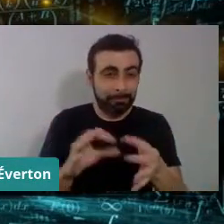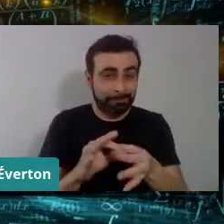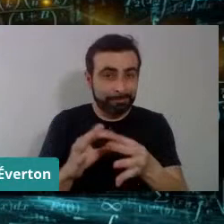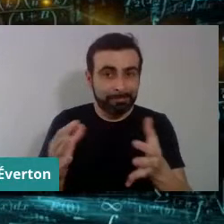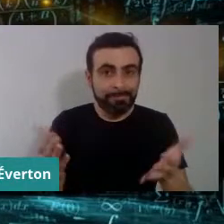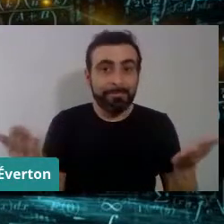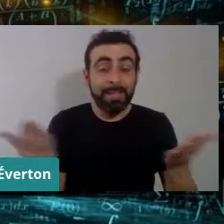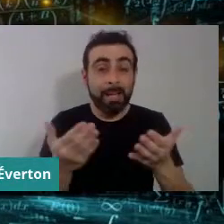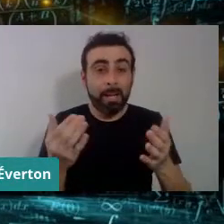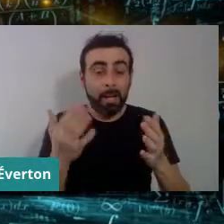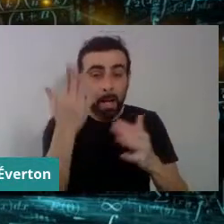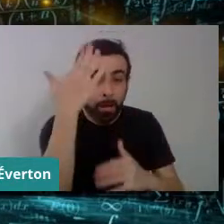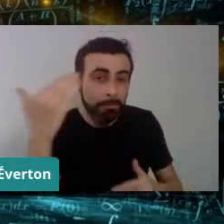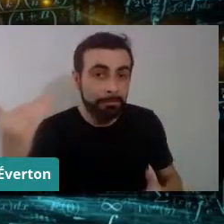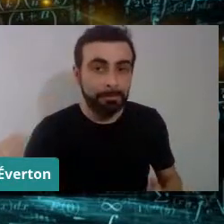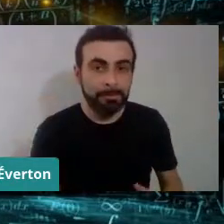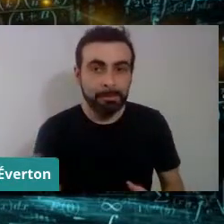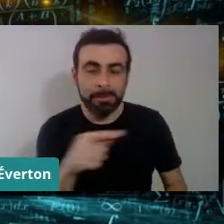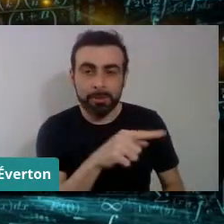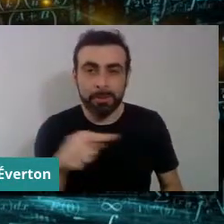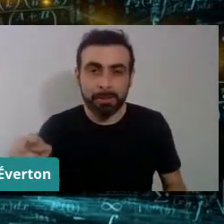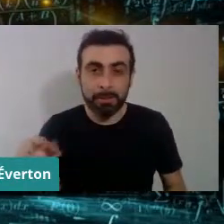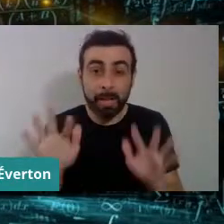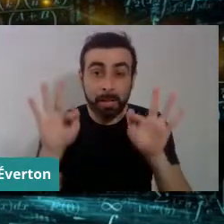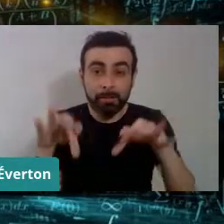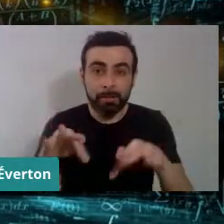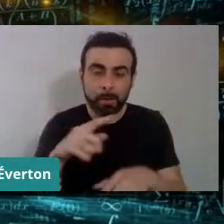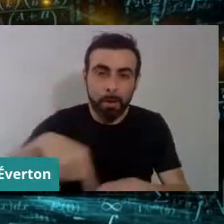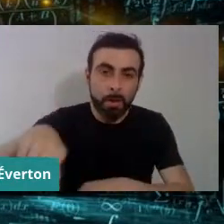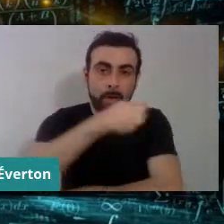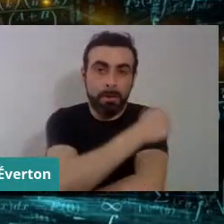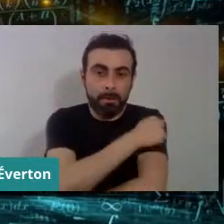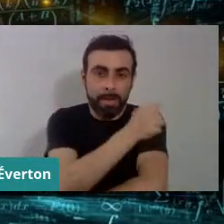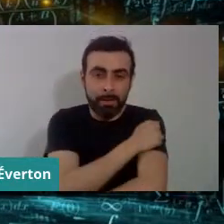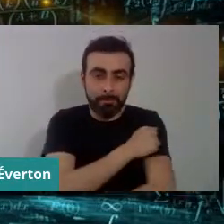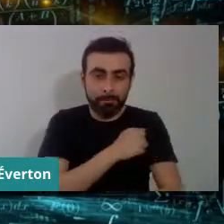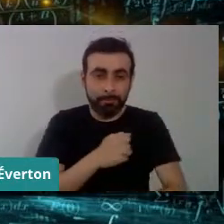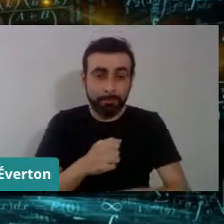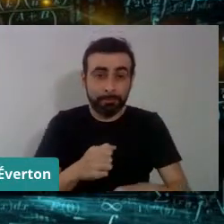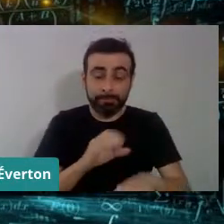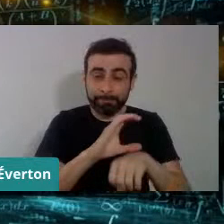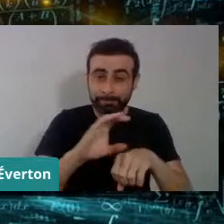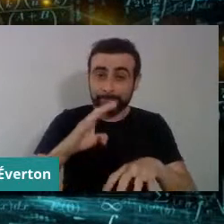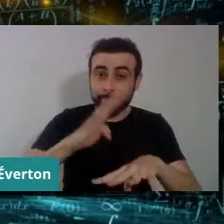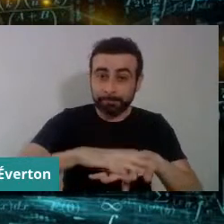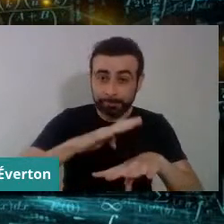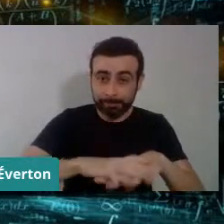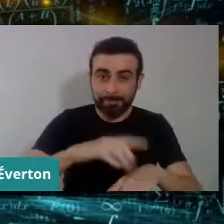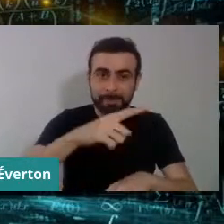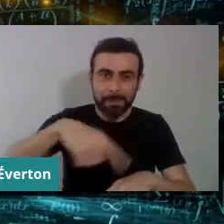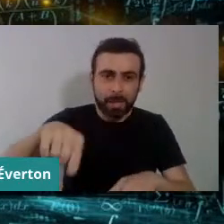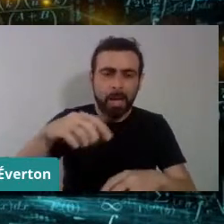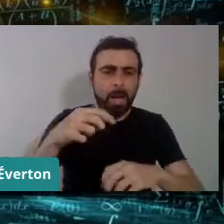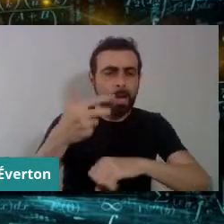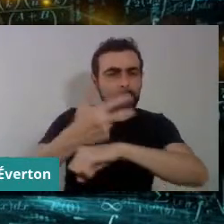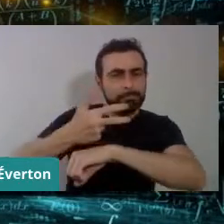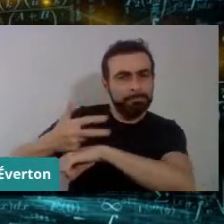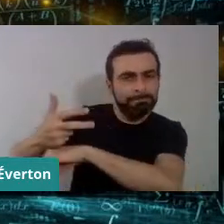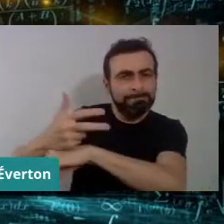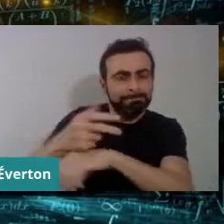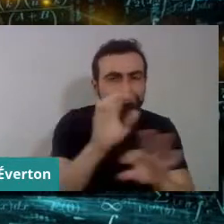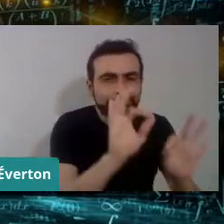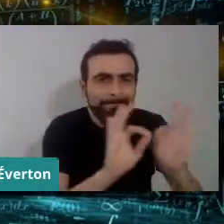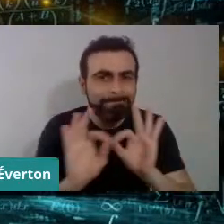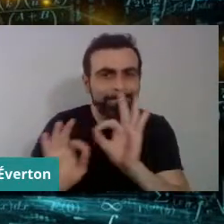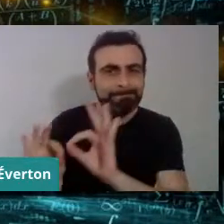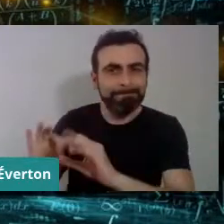homenagem final dos alunos do curso de matemática, com um vídeo que fizeram com todo carinho